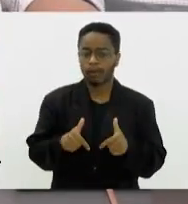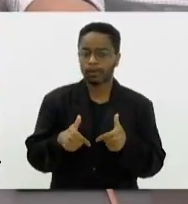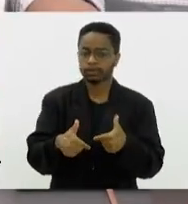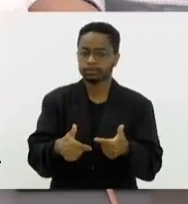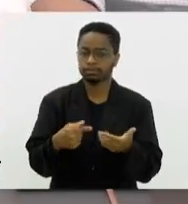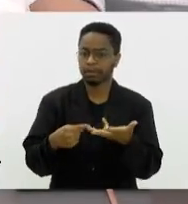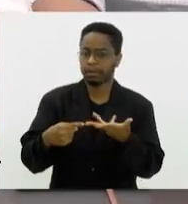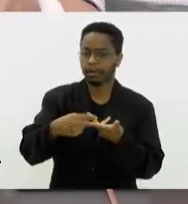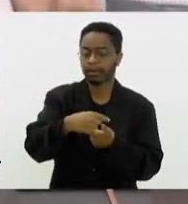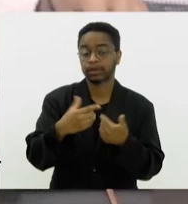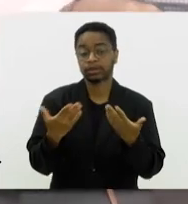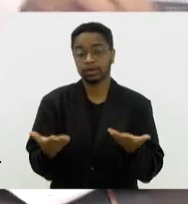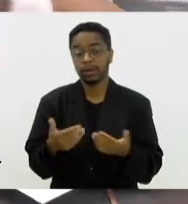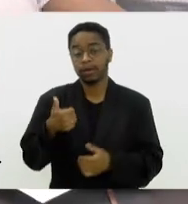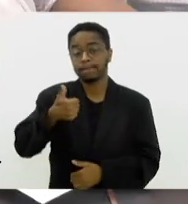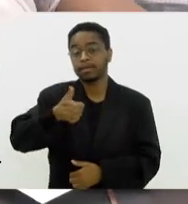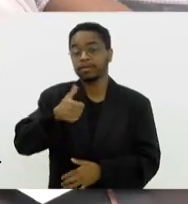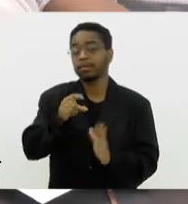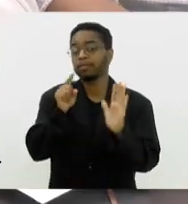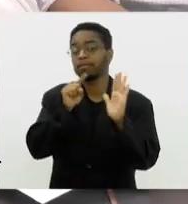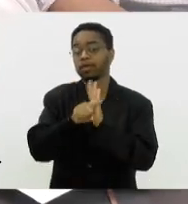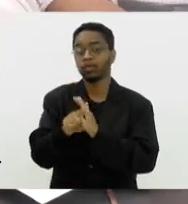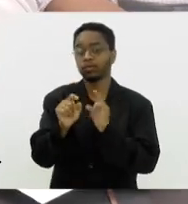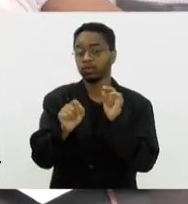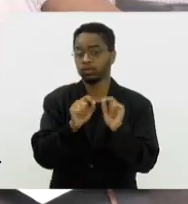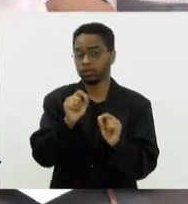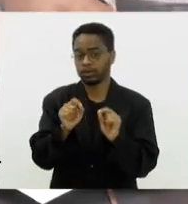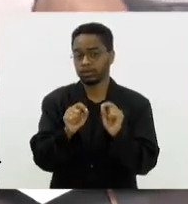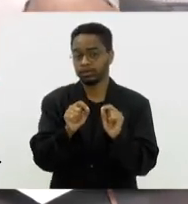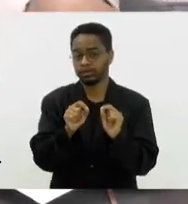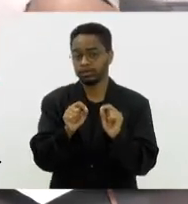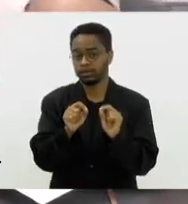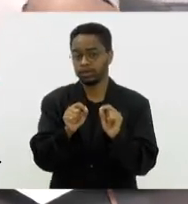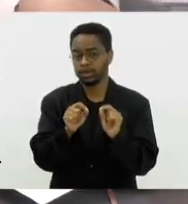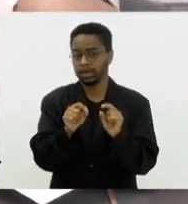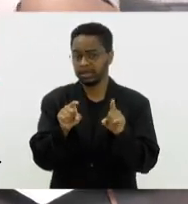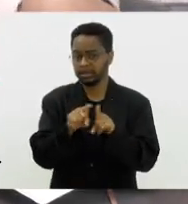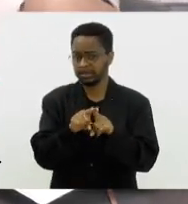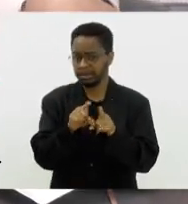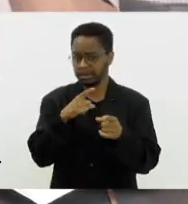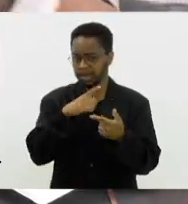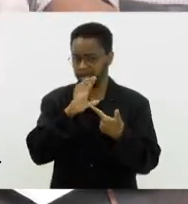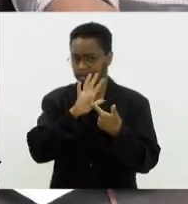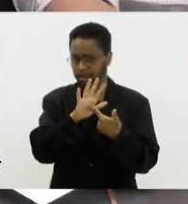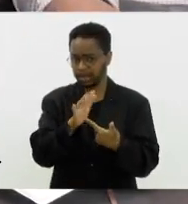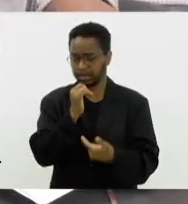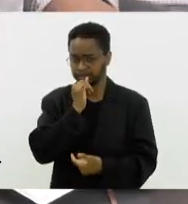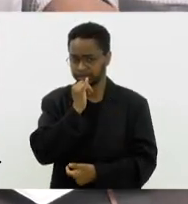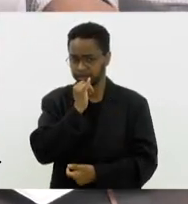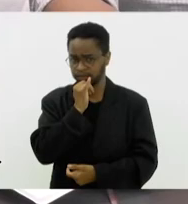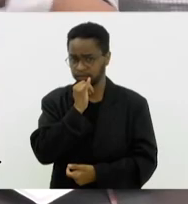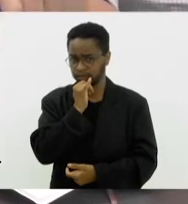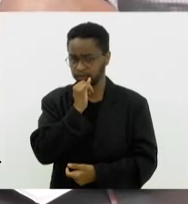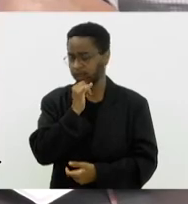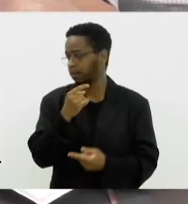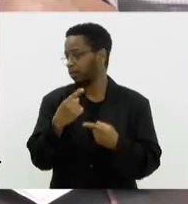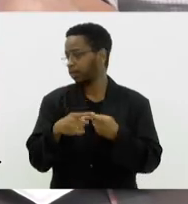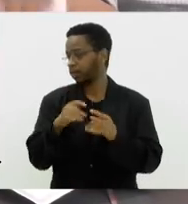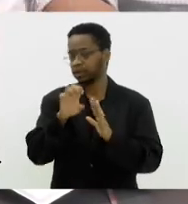etc. Então, minha primeira pergunta é se isso também, a exemplo do Estatuto das Blitz, que até é muito mais